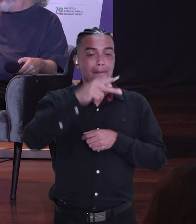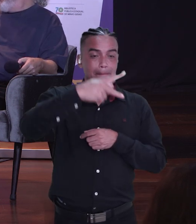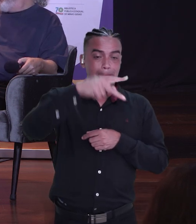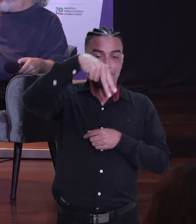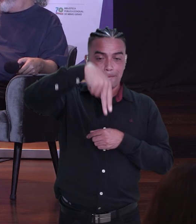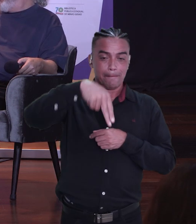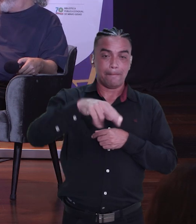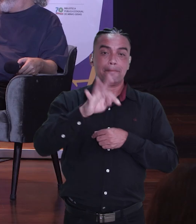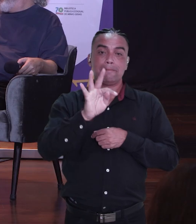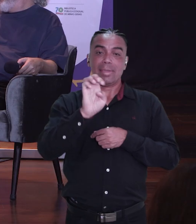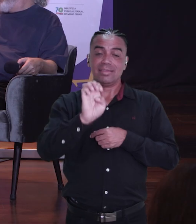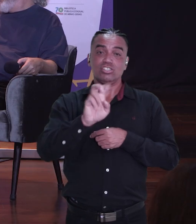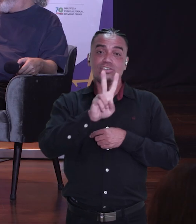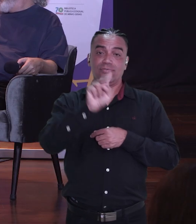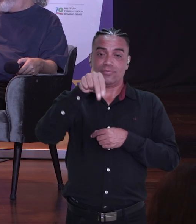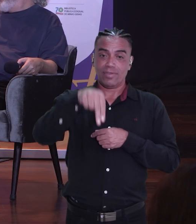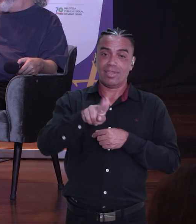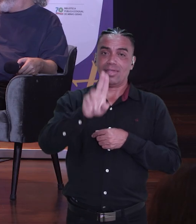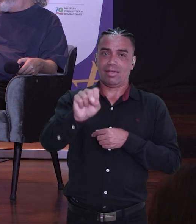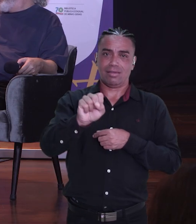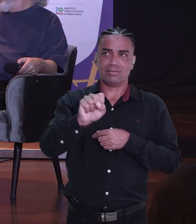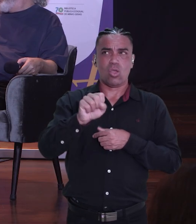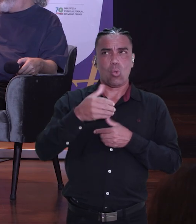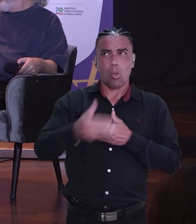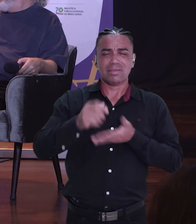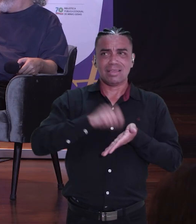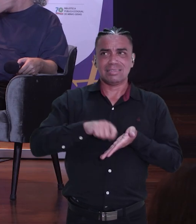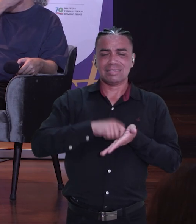de Vênus, que eu comecei a escrever por uma